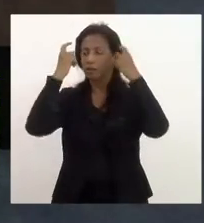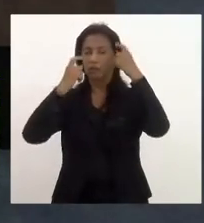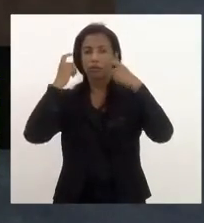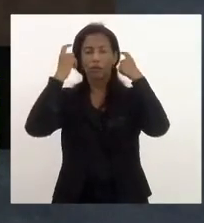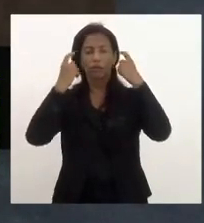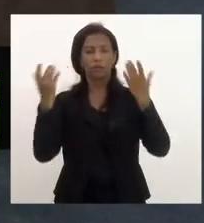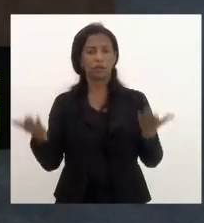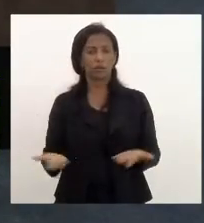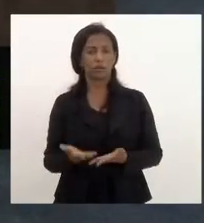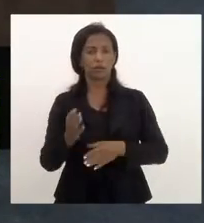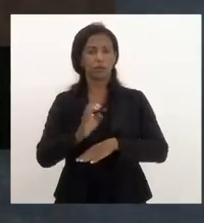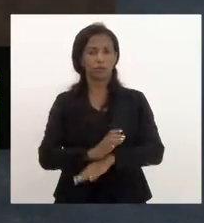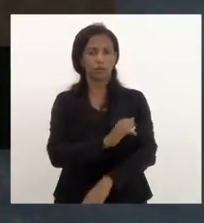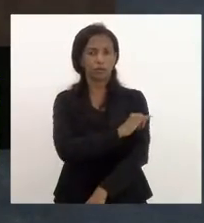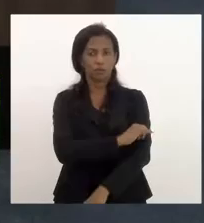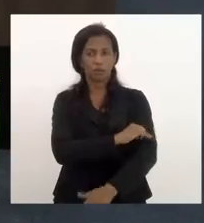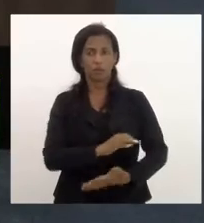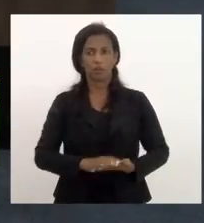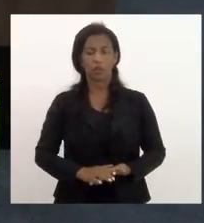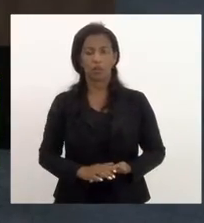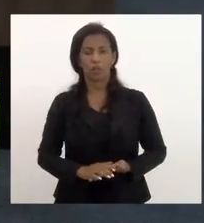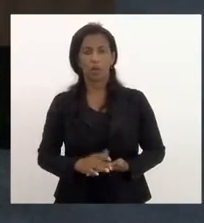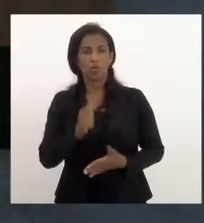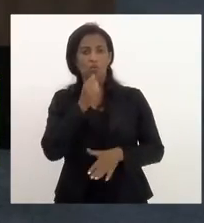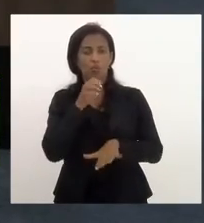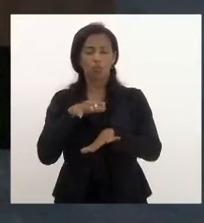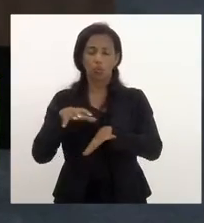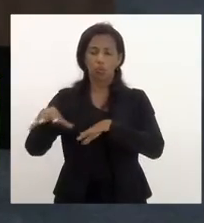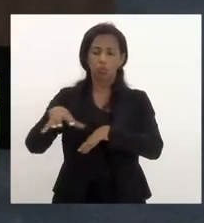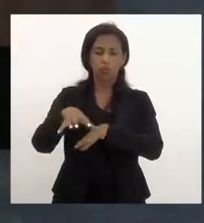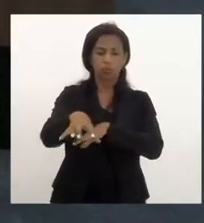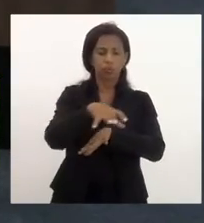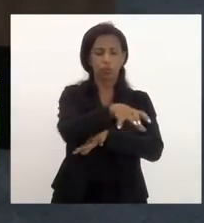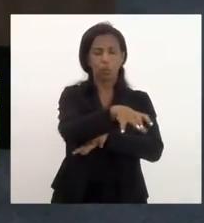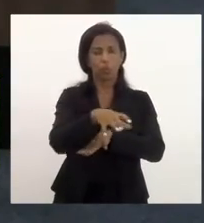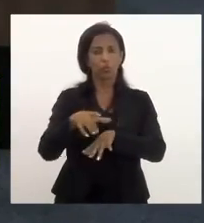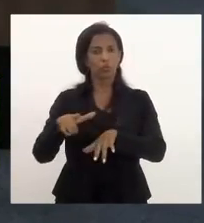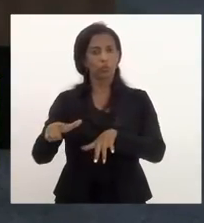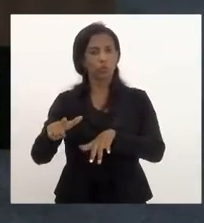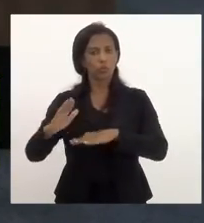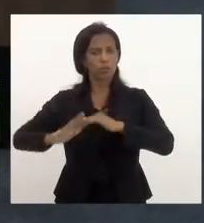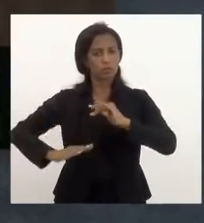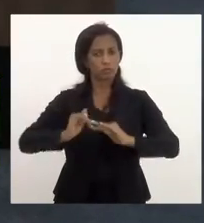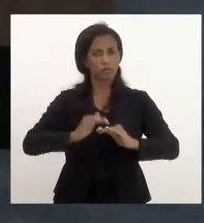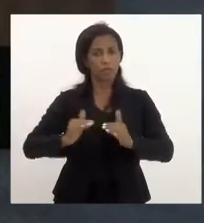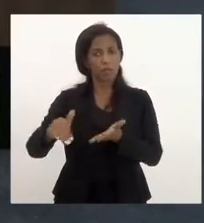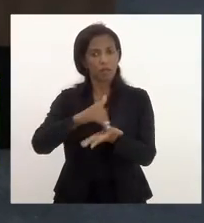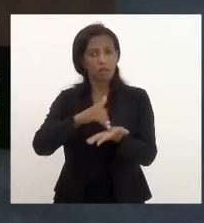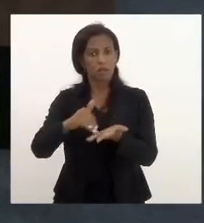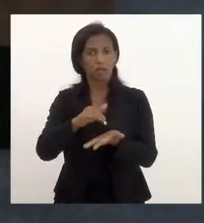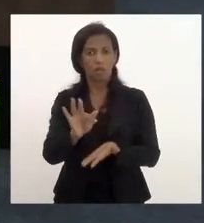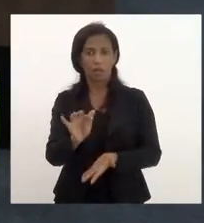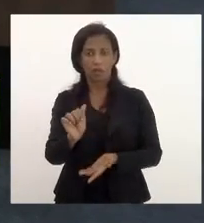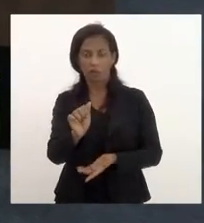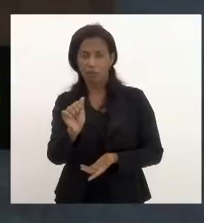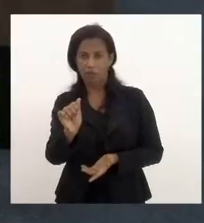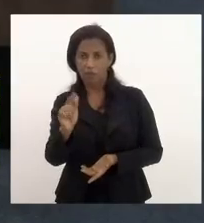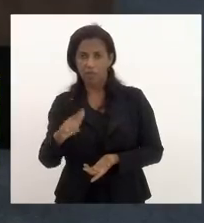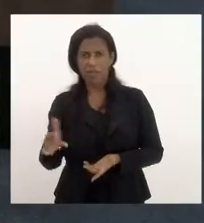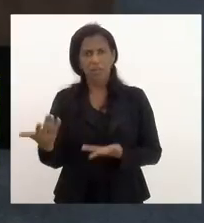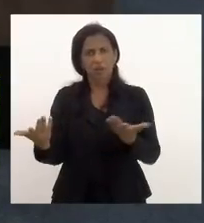o estado do Rio de Janeiro no ocupa todos os cargos de provimento efetivo na própria secretaria de fazenda né